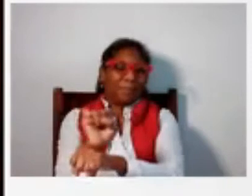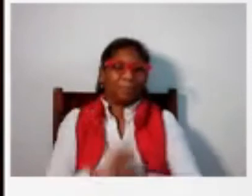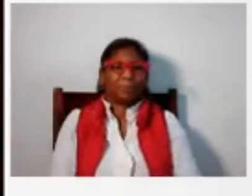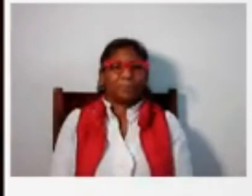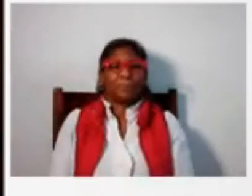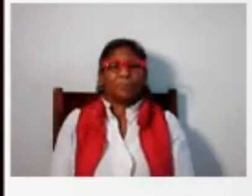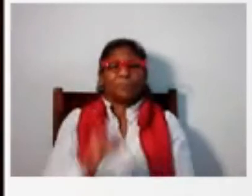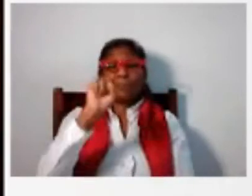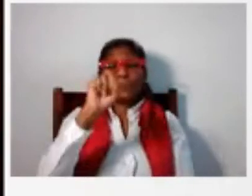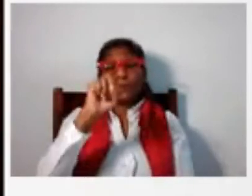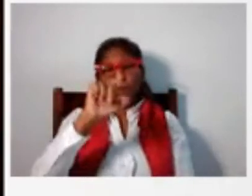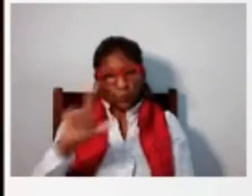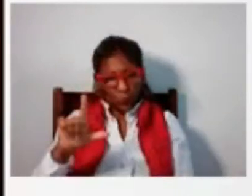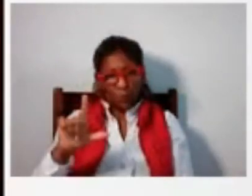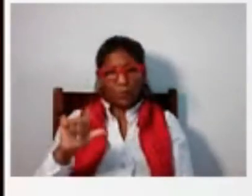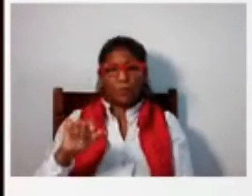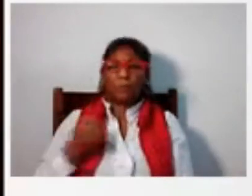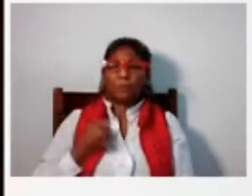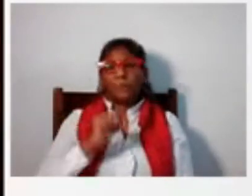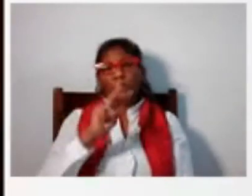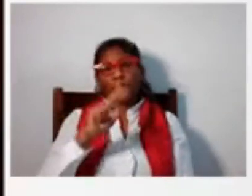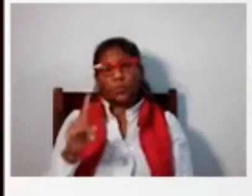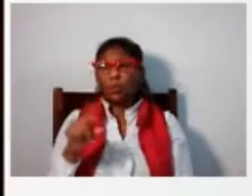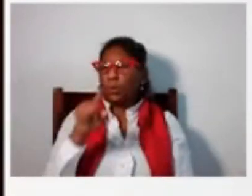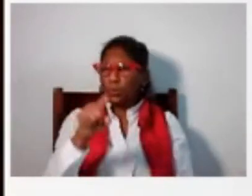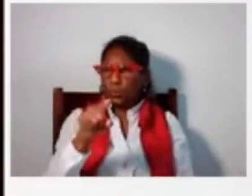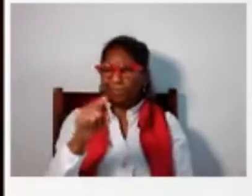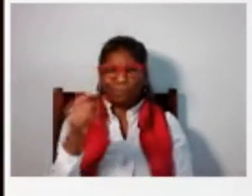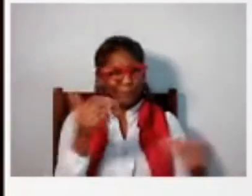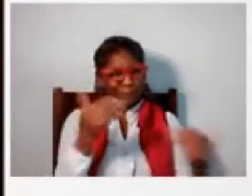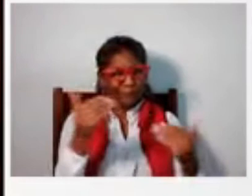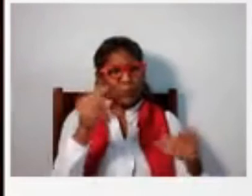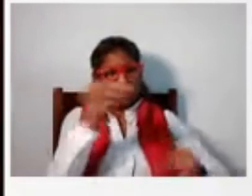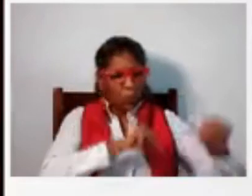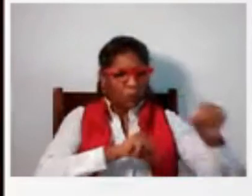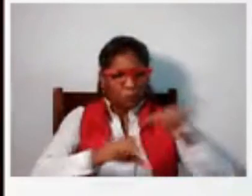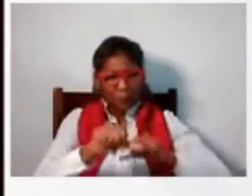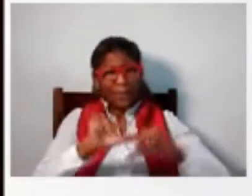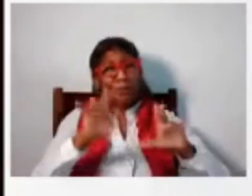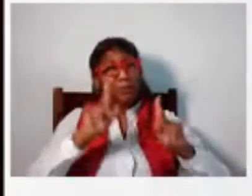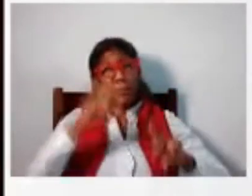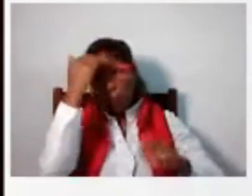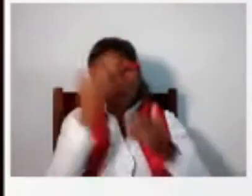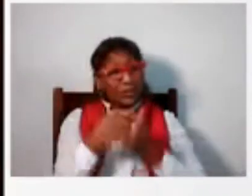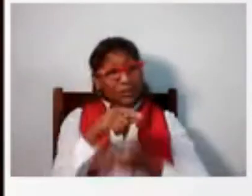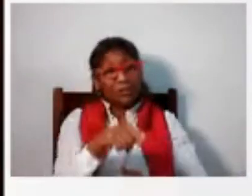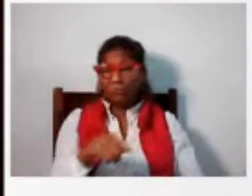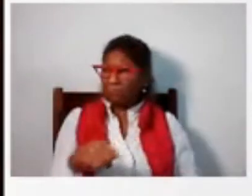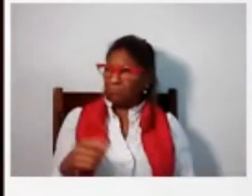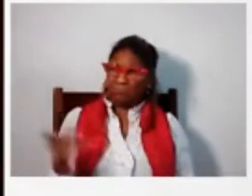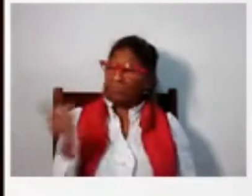Sul 21. Governador, o senhor não teme diminuir a credibilidade do modelo em função das mudanças? O que fazer para evitar isso? Não, Luciano, pelo